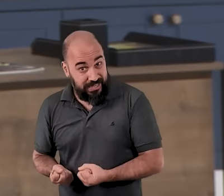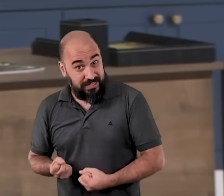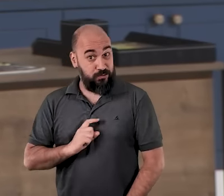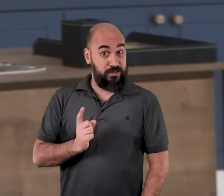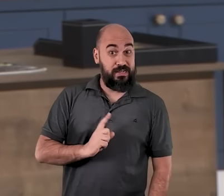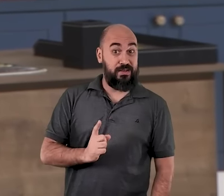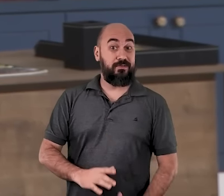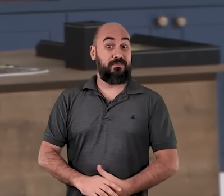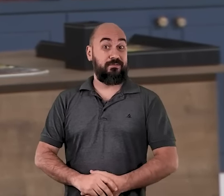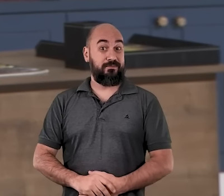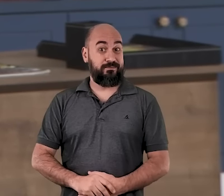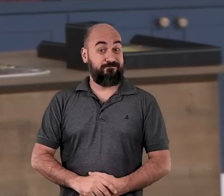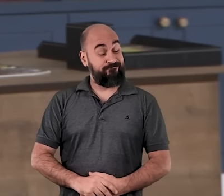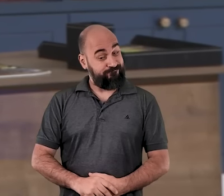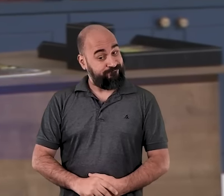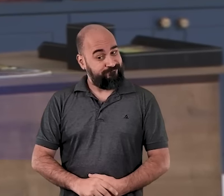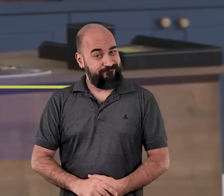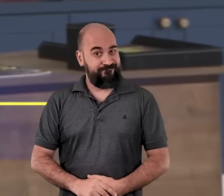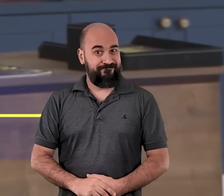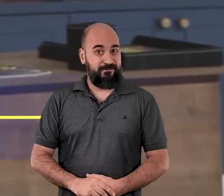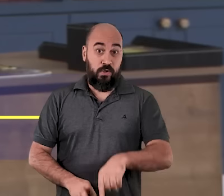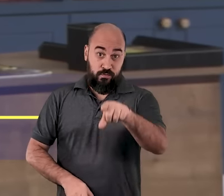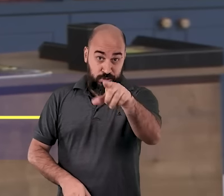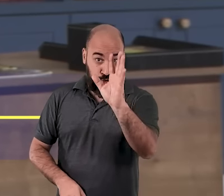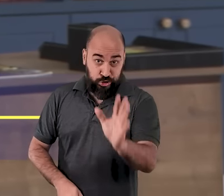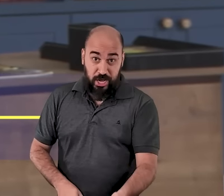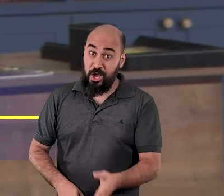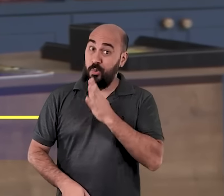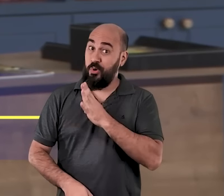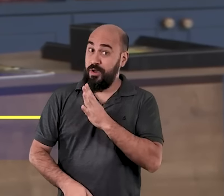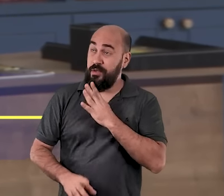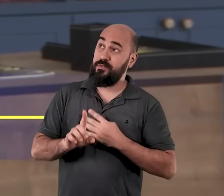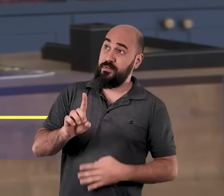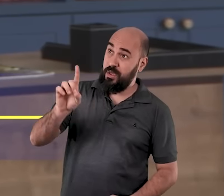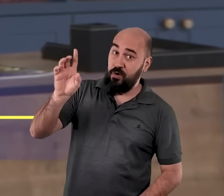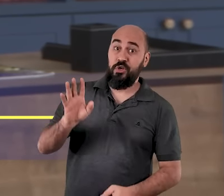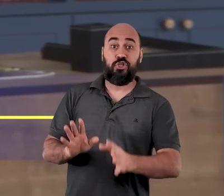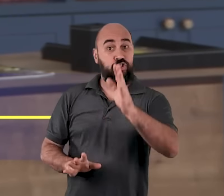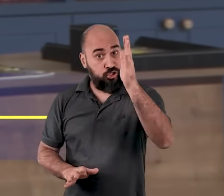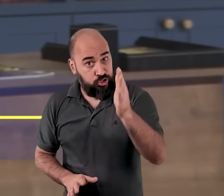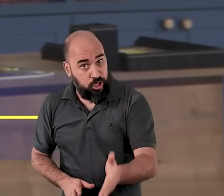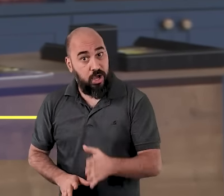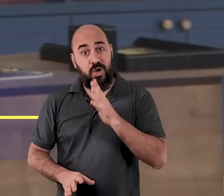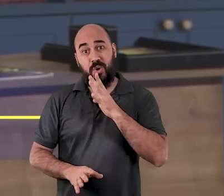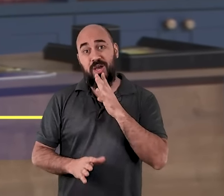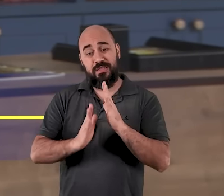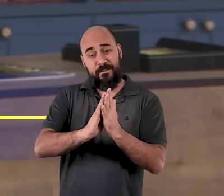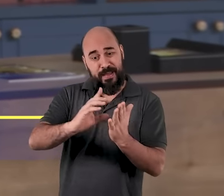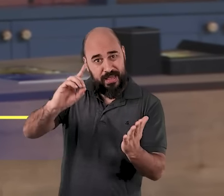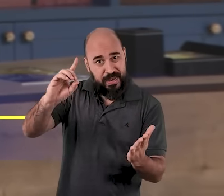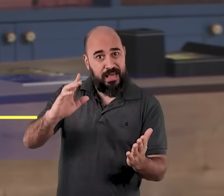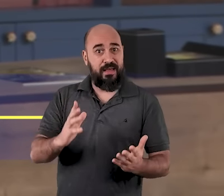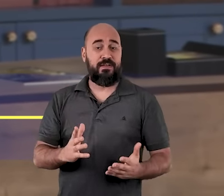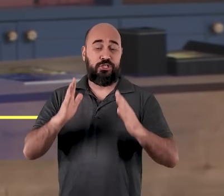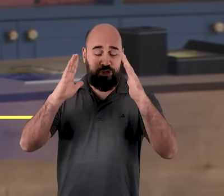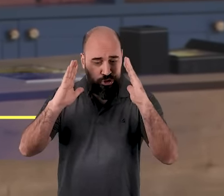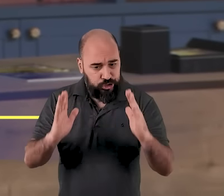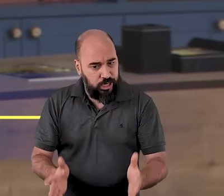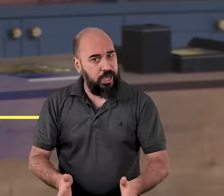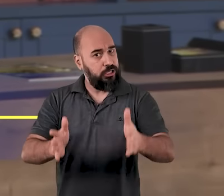que não é ignorante em relação às coisas de Deus, tenham cuidado, irmãos, para que nenhum de vocês tenha um coração mau